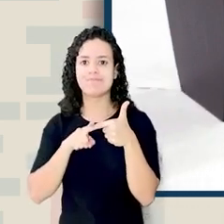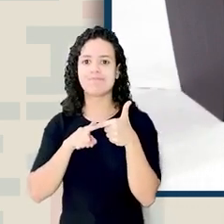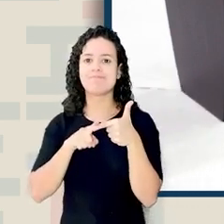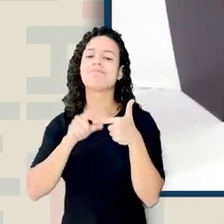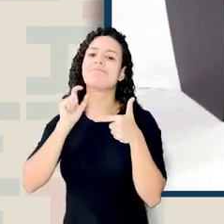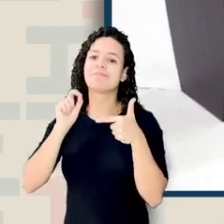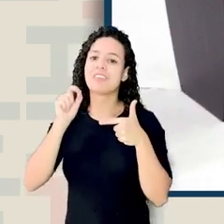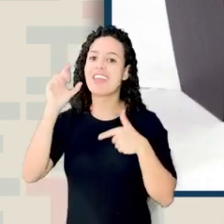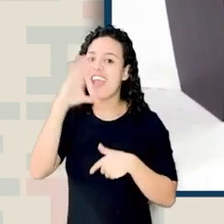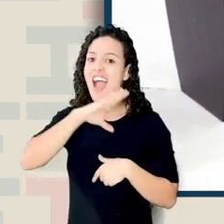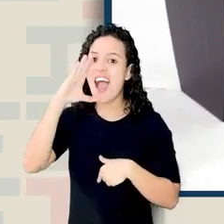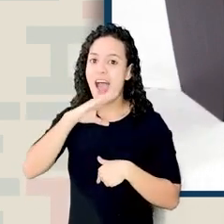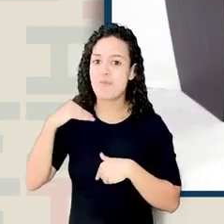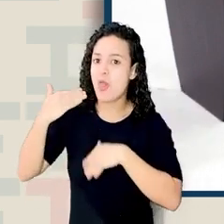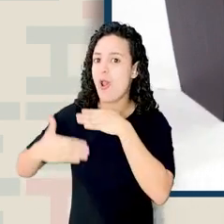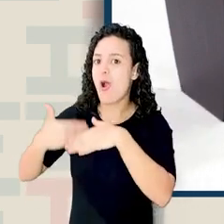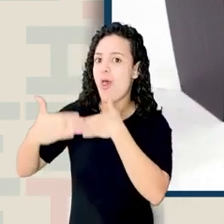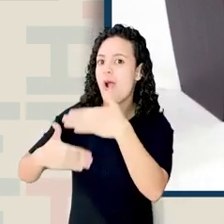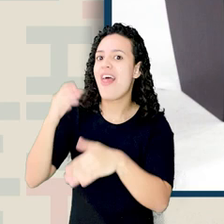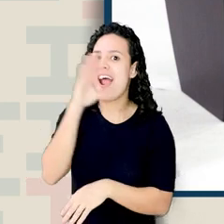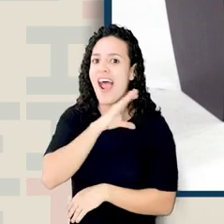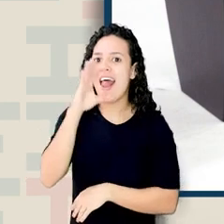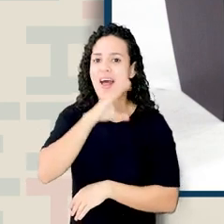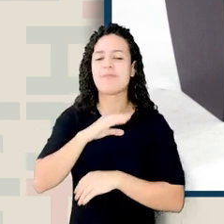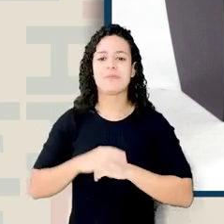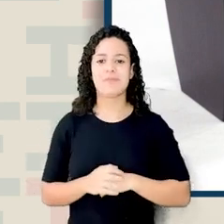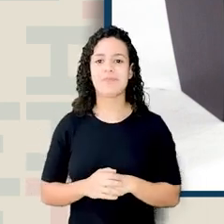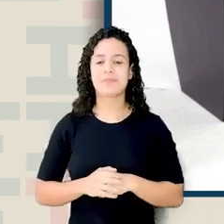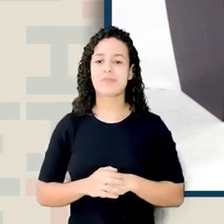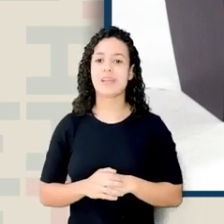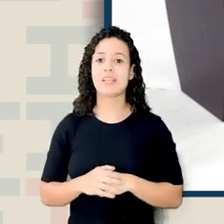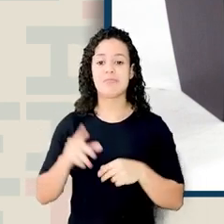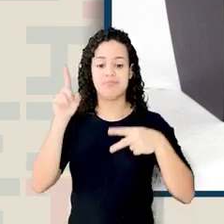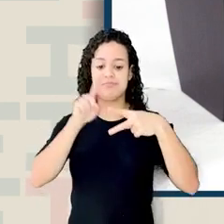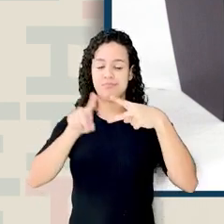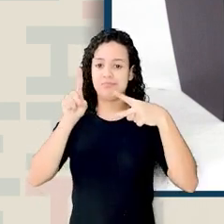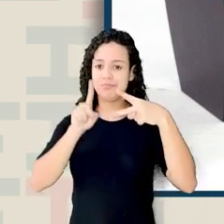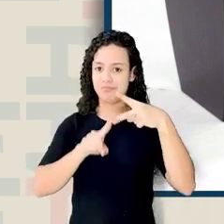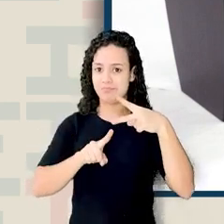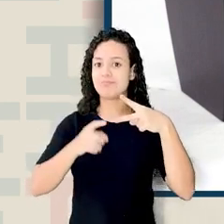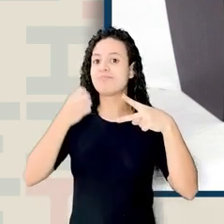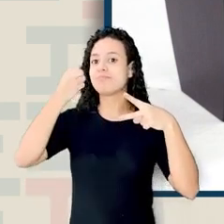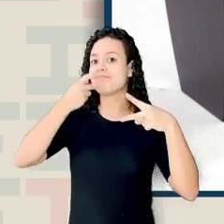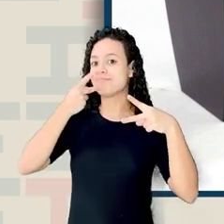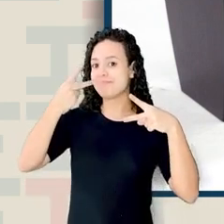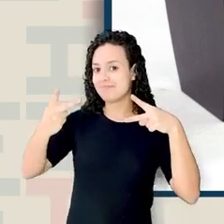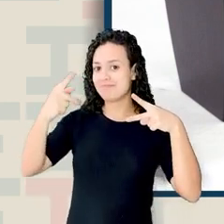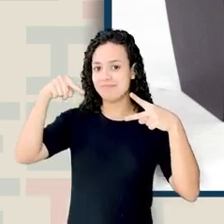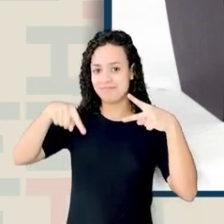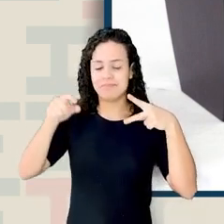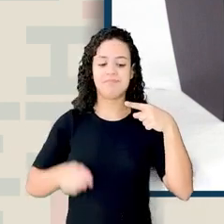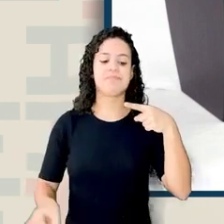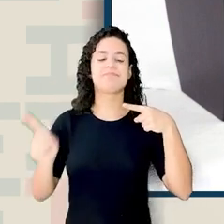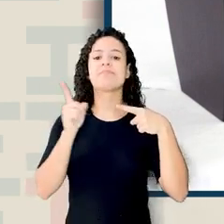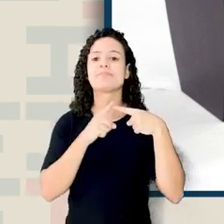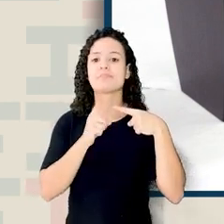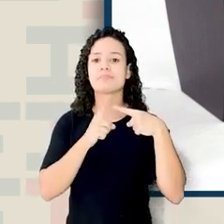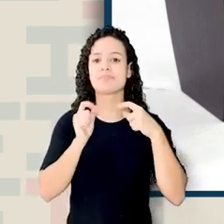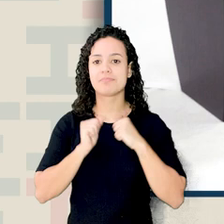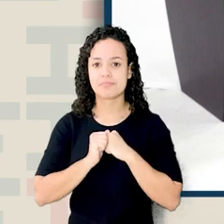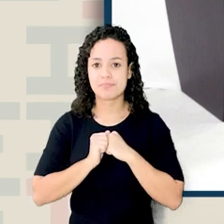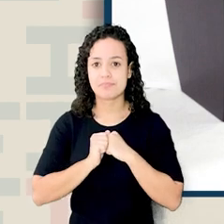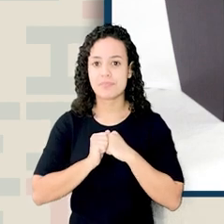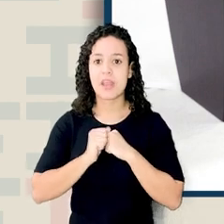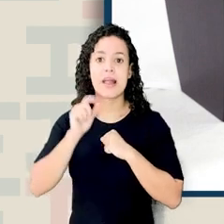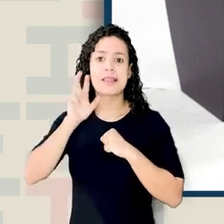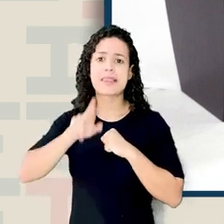em um andamento mais acelerado. Tenho duas considerações importantes a ser feitas sobre isso. Primeira, isso não é